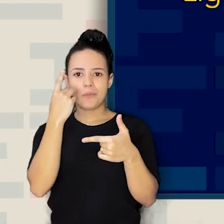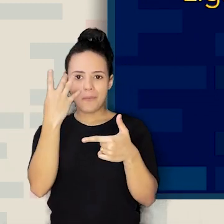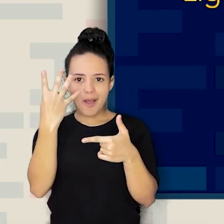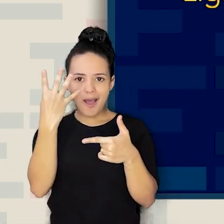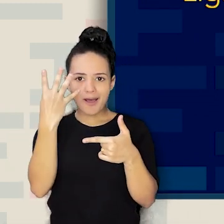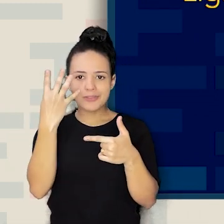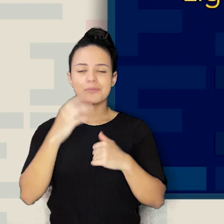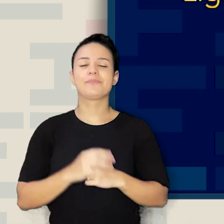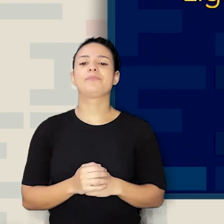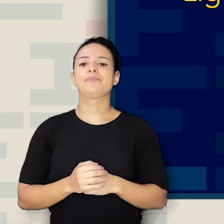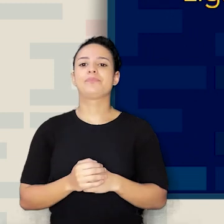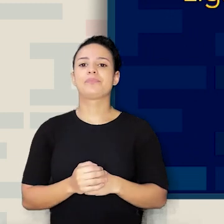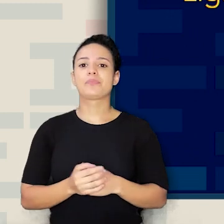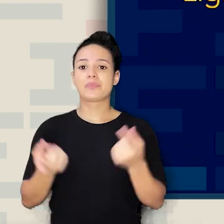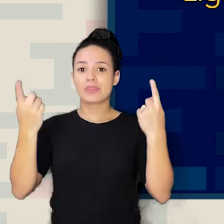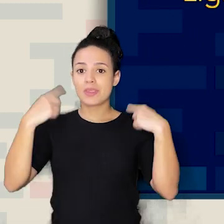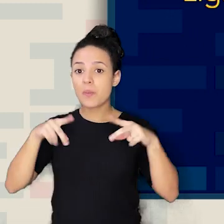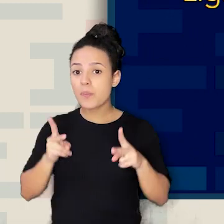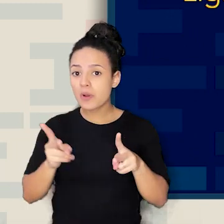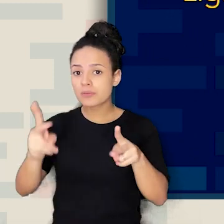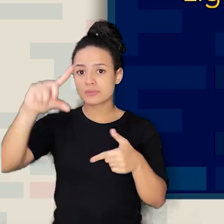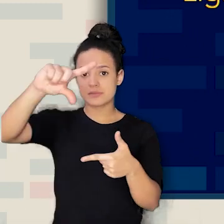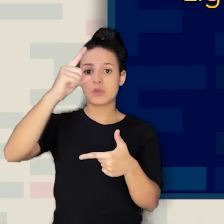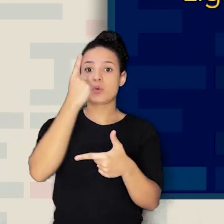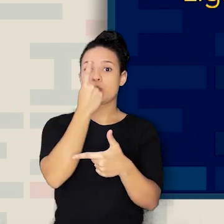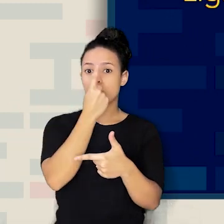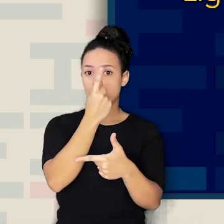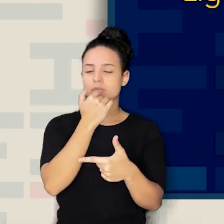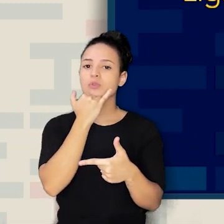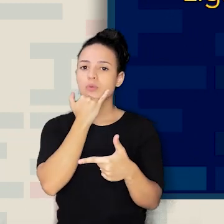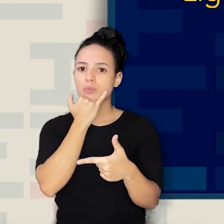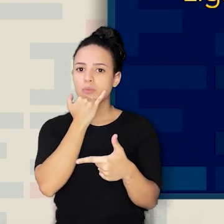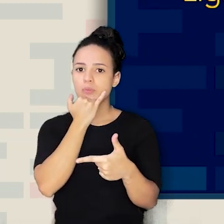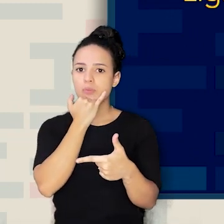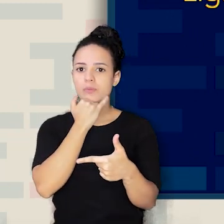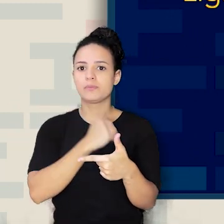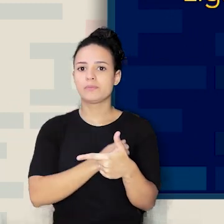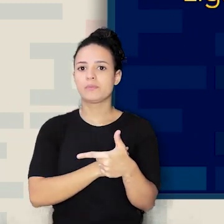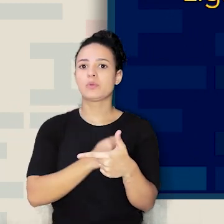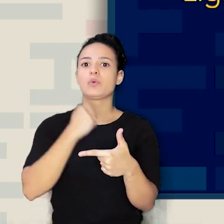e 4, e a ligadura de prolongação são os pontos